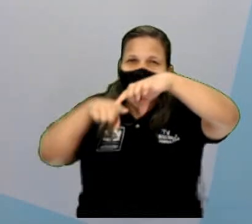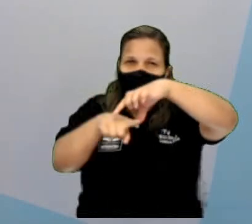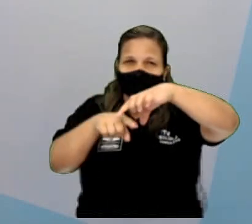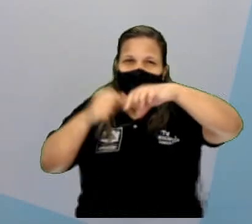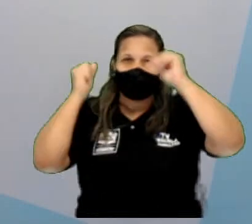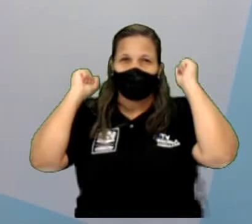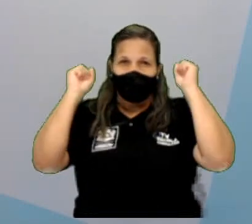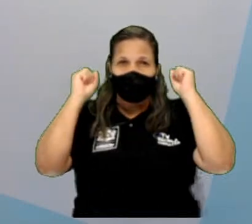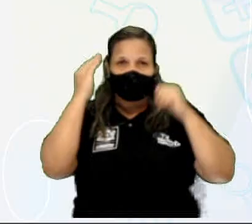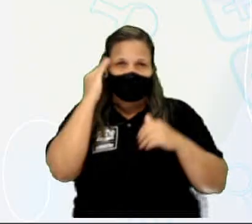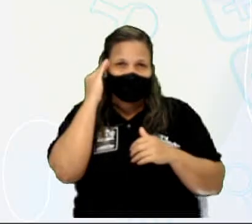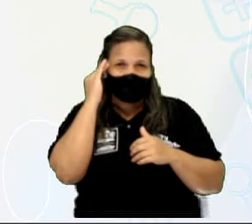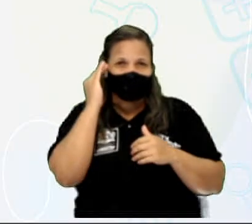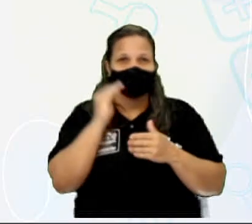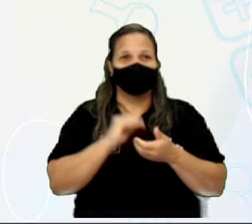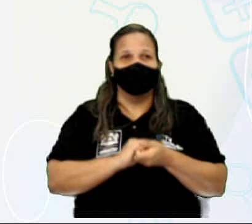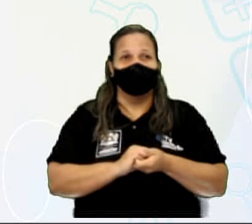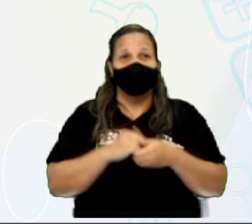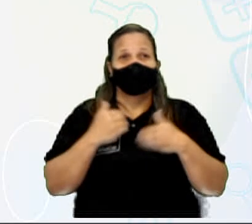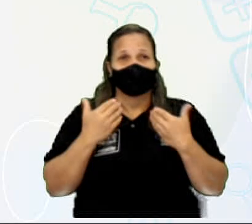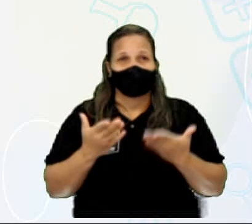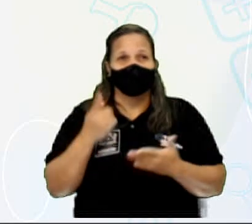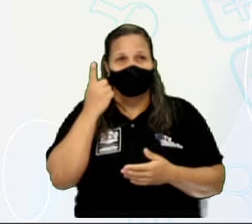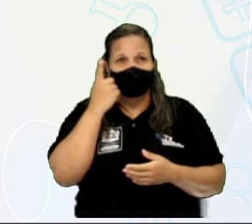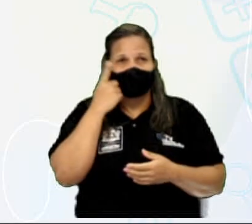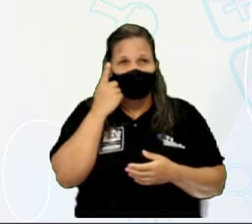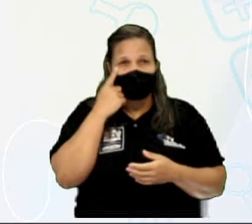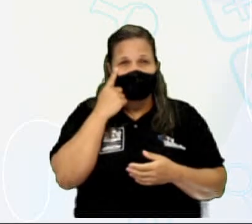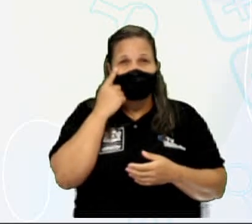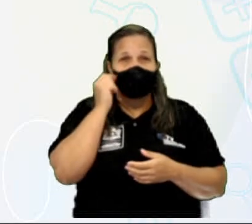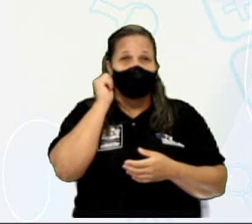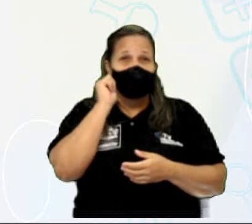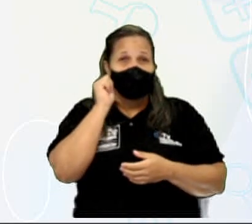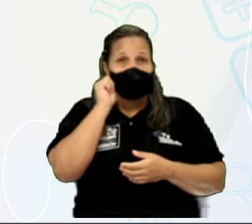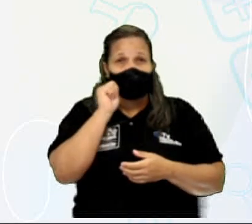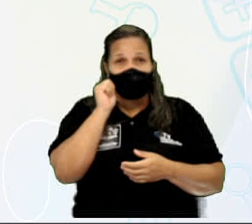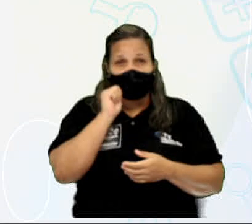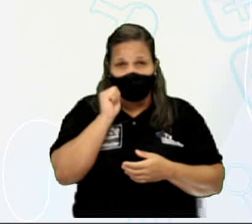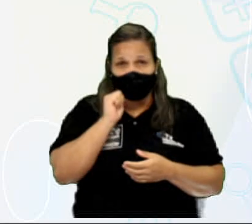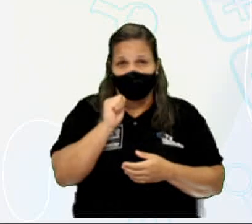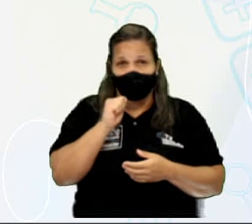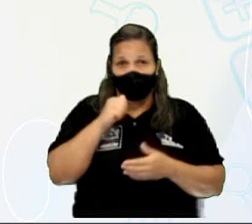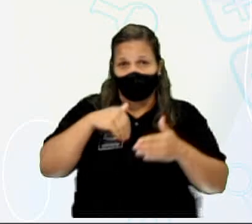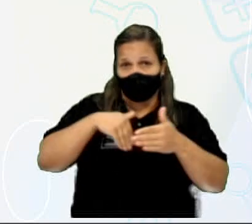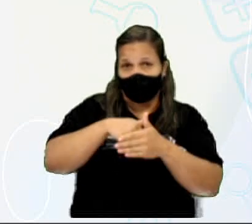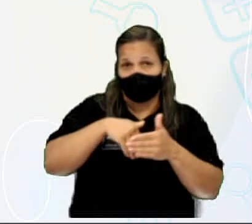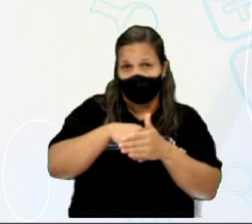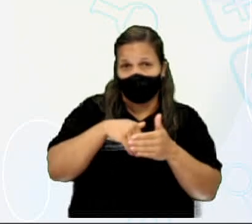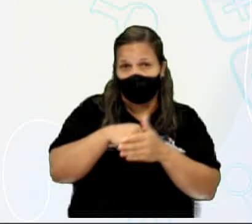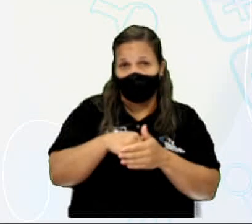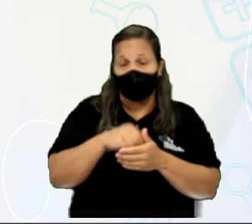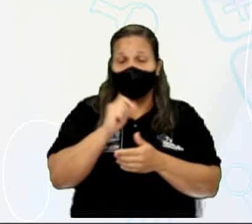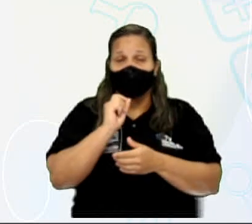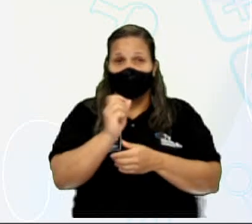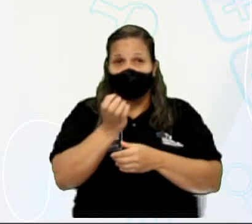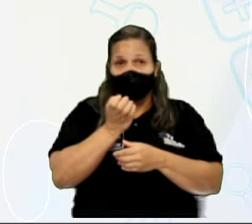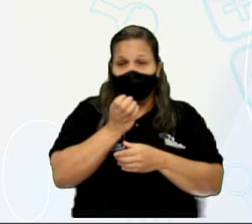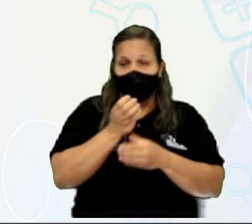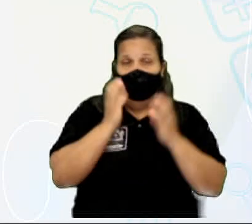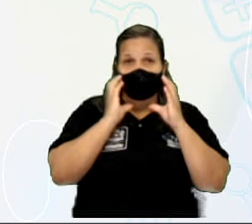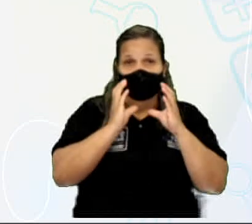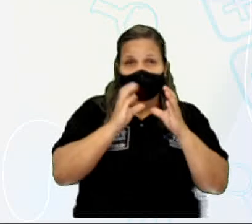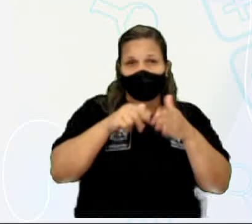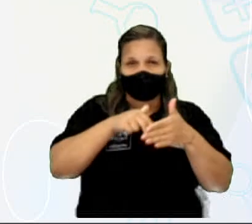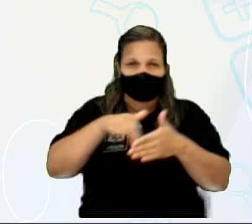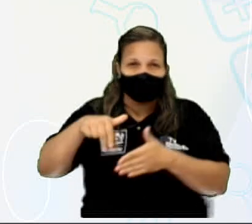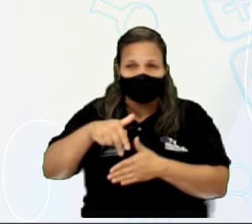a seguir. Uma jogadora de rugby decide passar a bola para uma determinada companheira, ou seja, ela realizou uma ação tática. Então